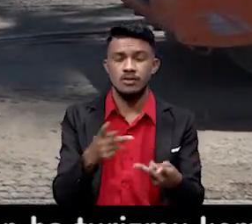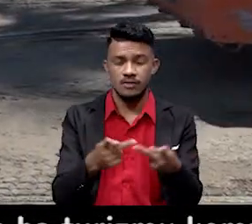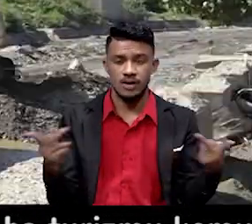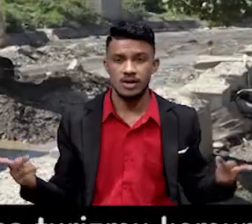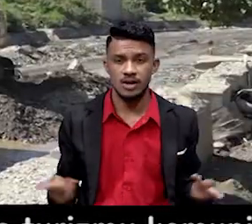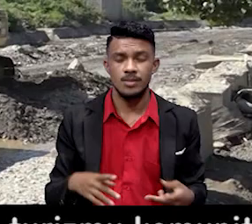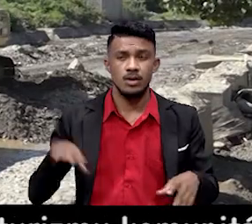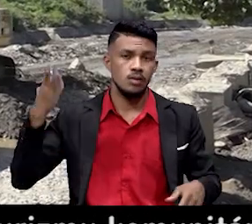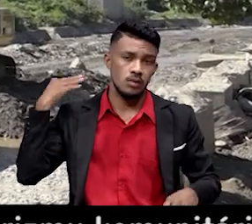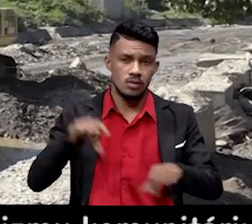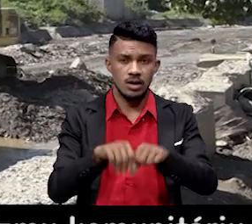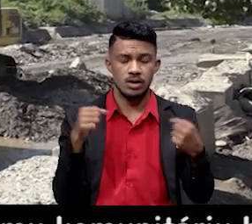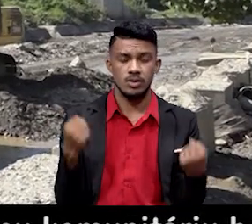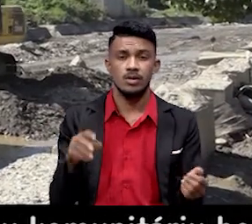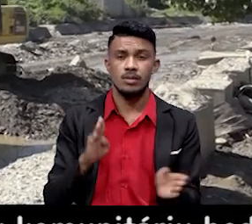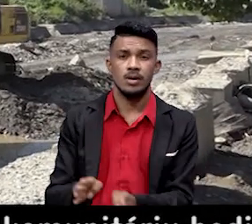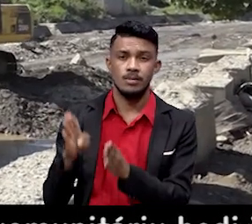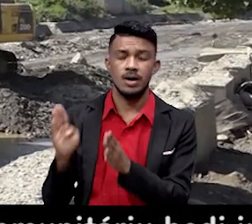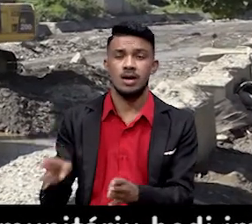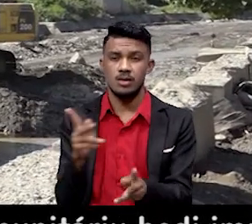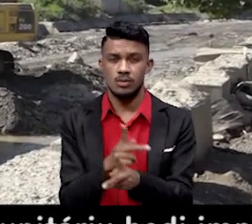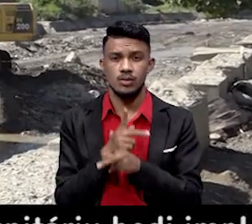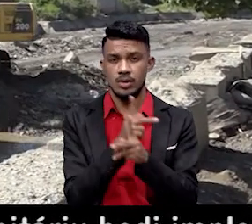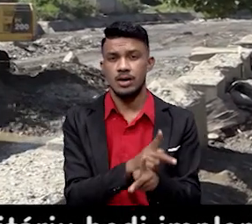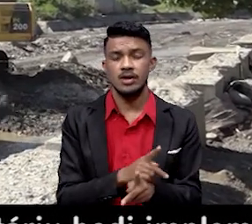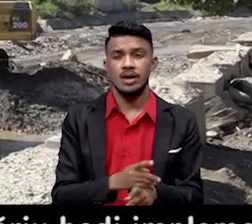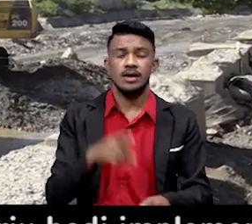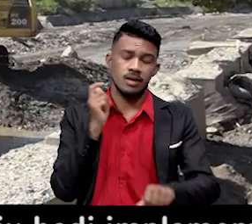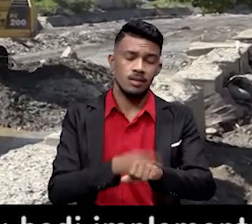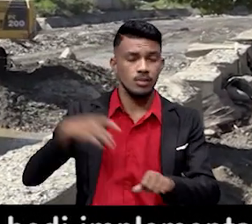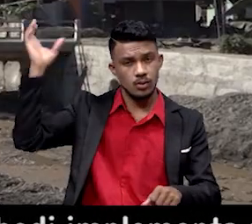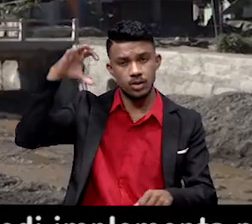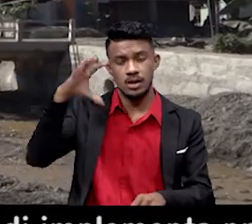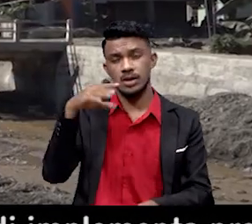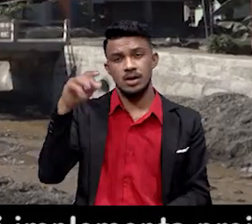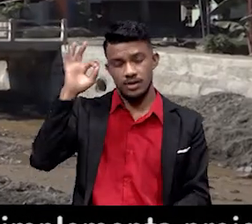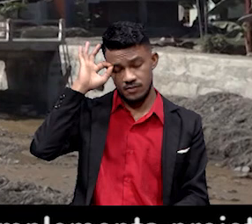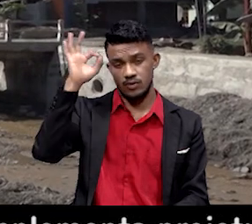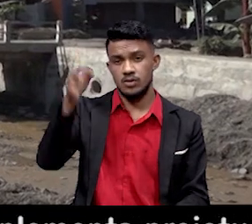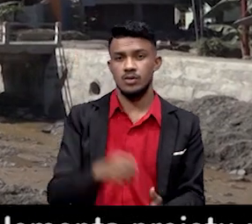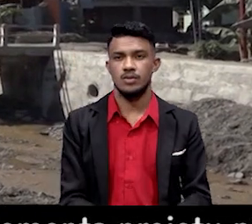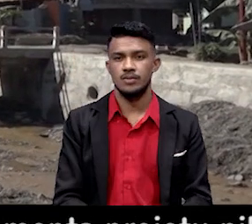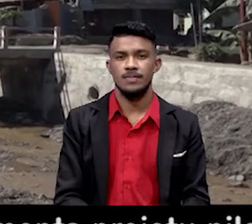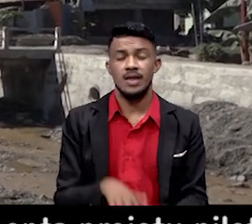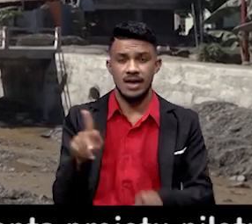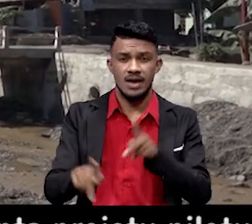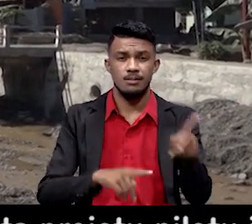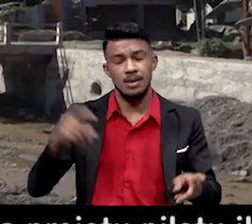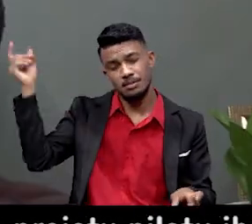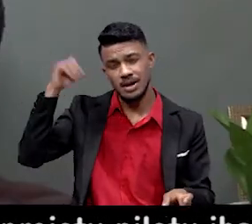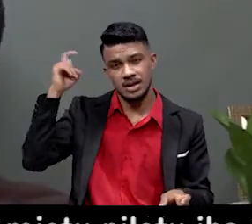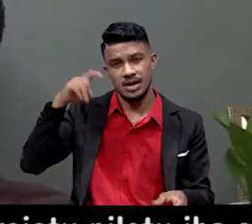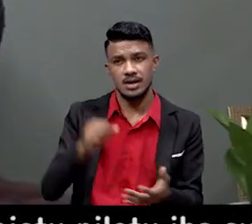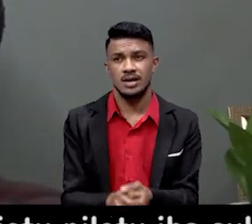mos prepara atua segura banhira udam bot iha futuro. Si meteorologia fosa na kata, ita se